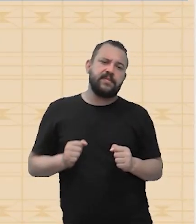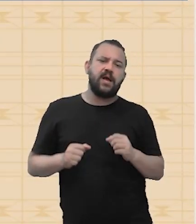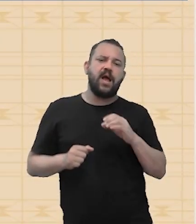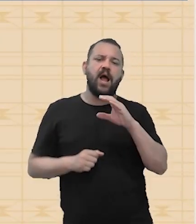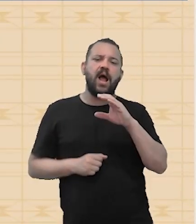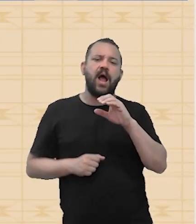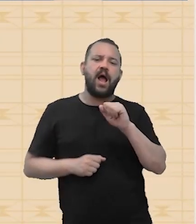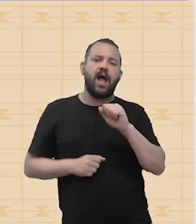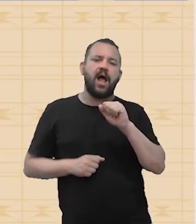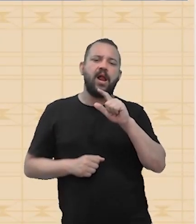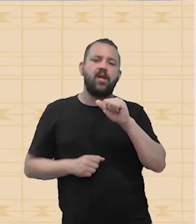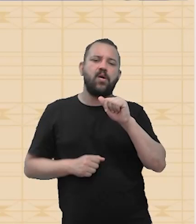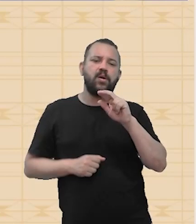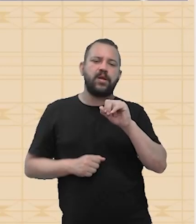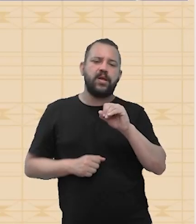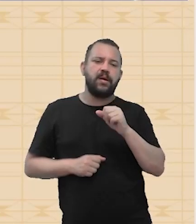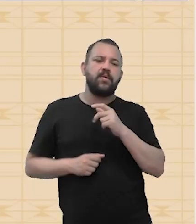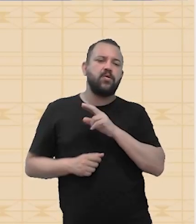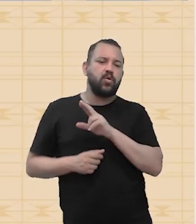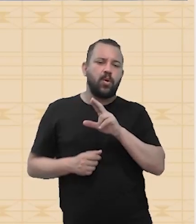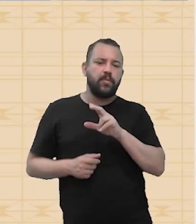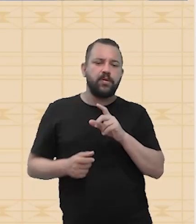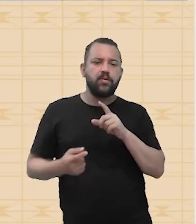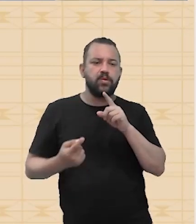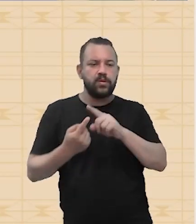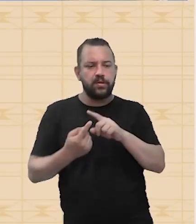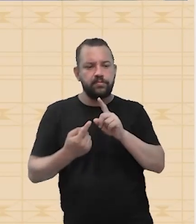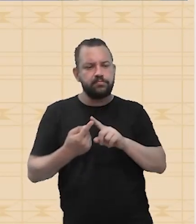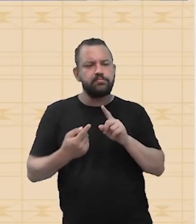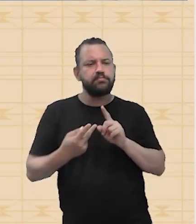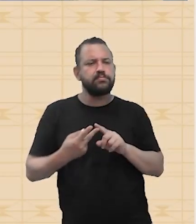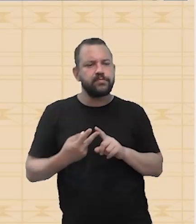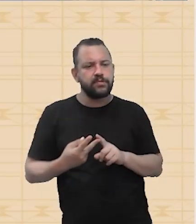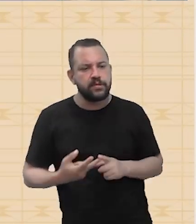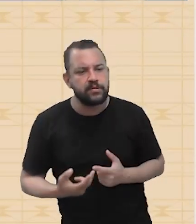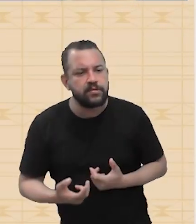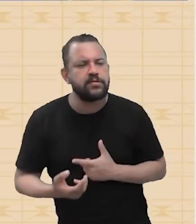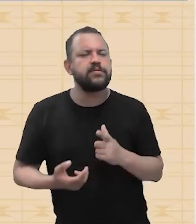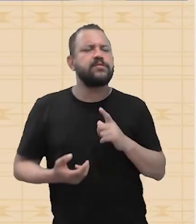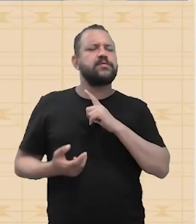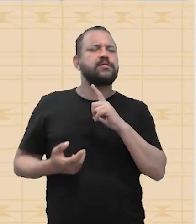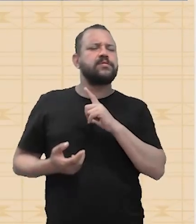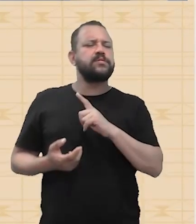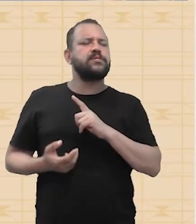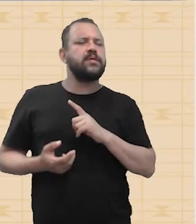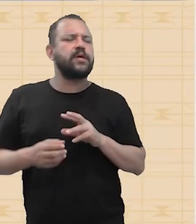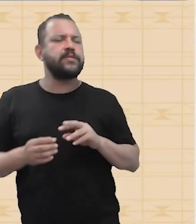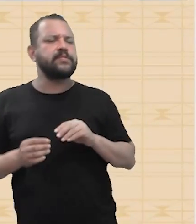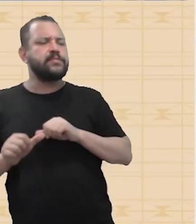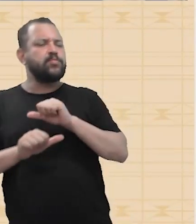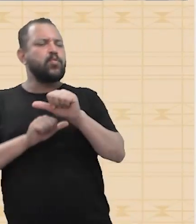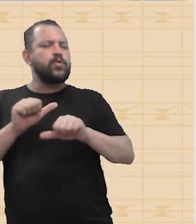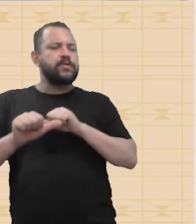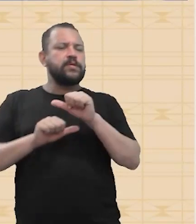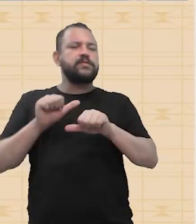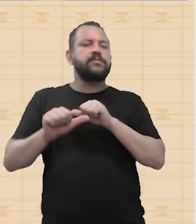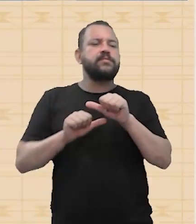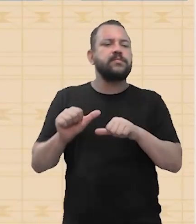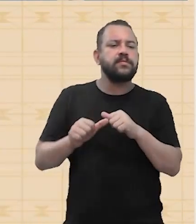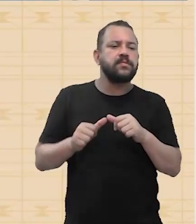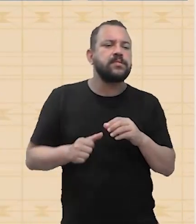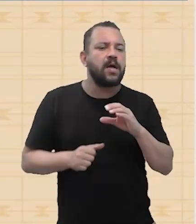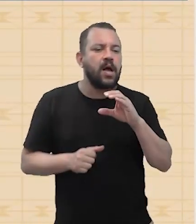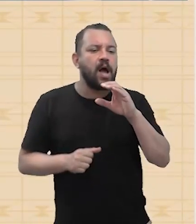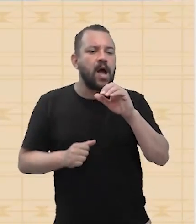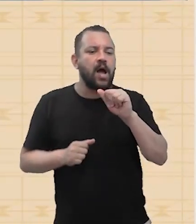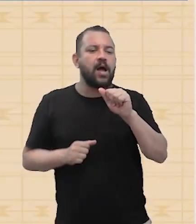o Joule. É importante que você entenda que existe um fator de transformação entre a caloria e